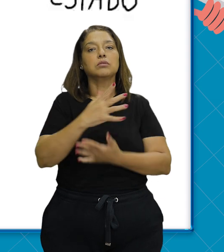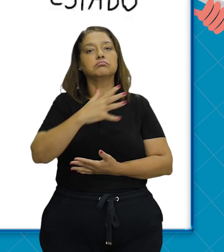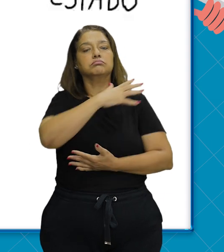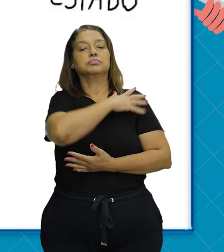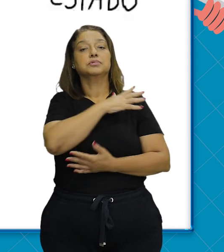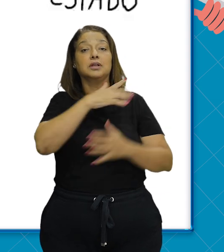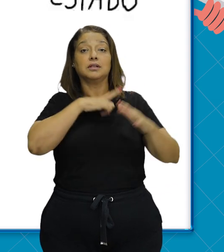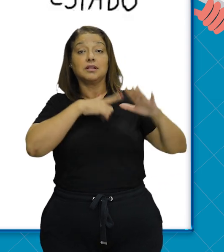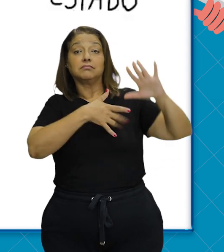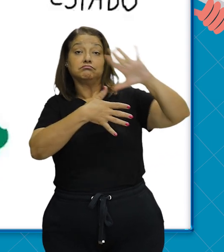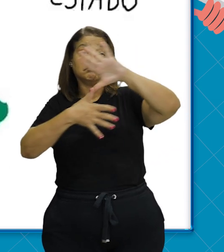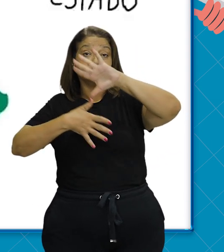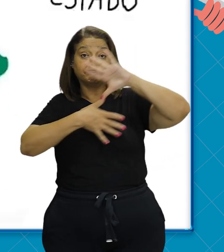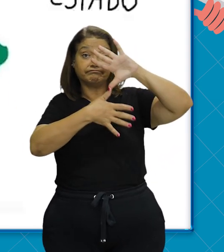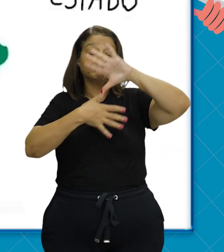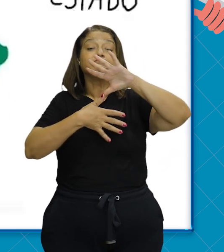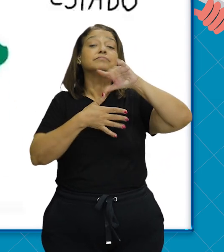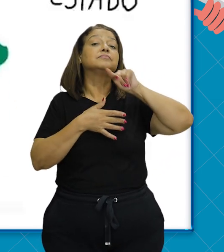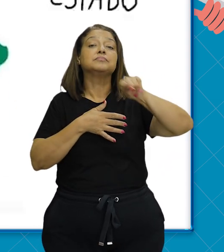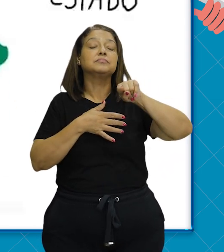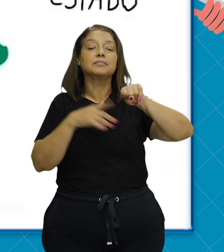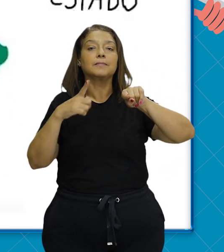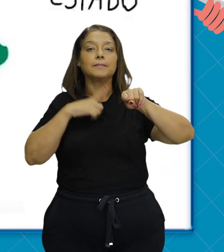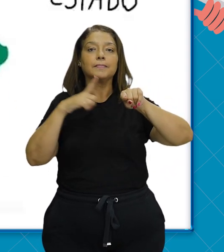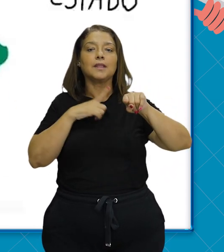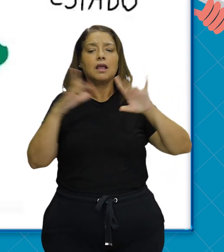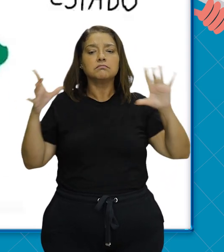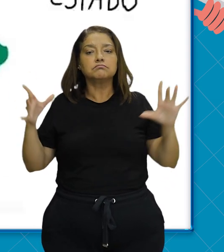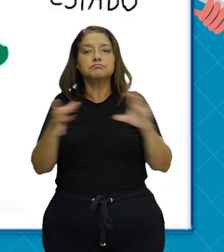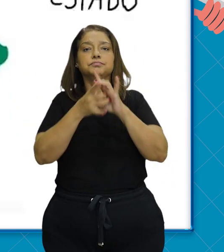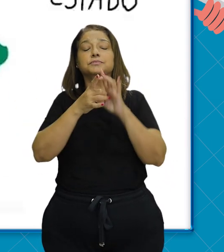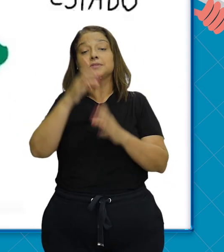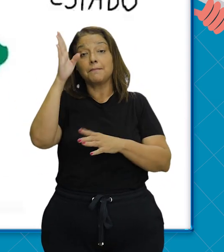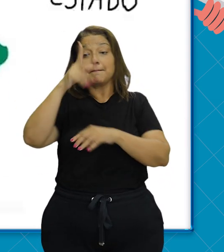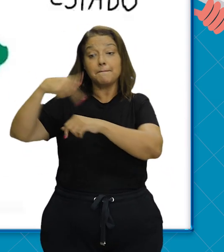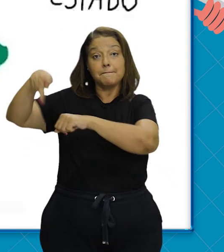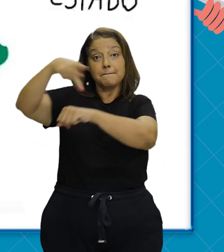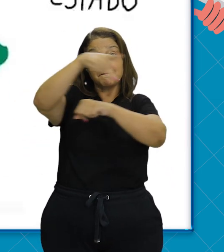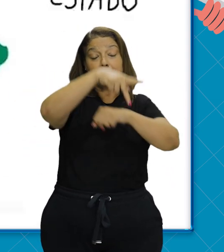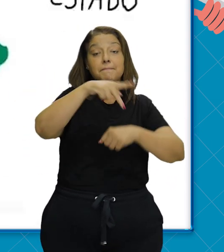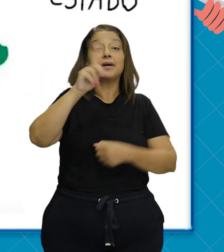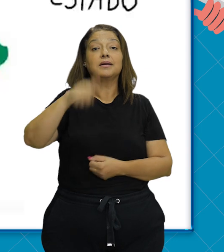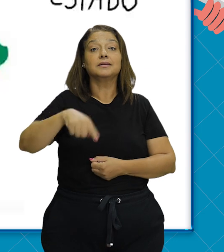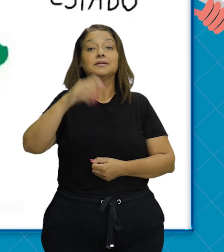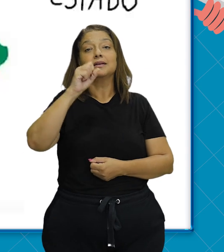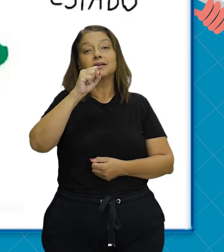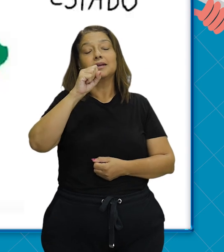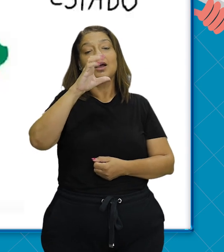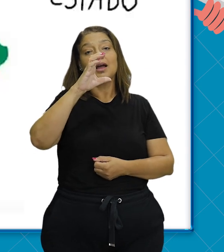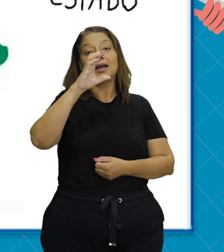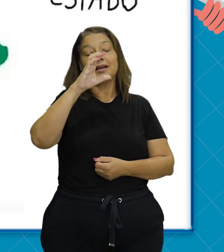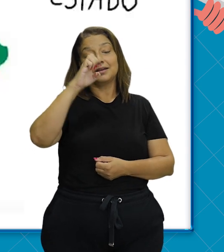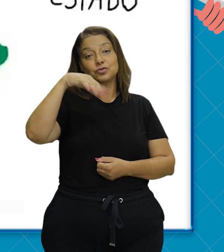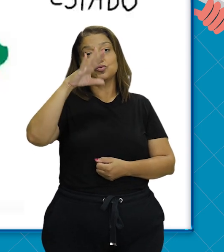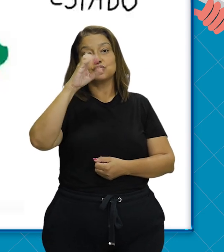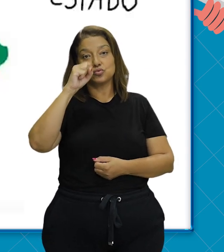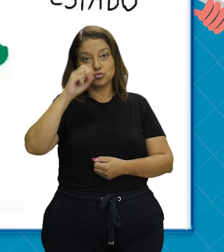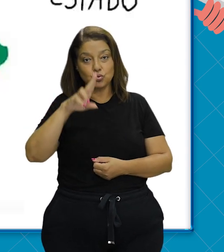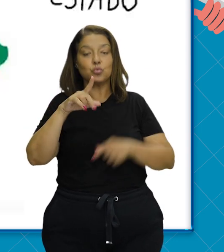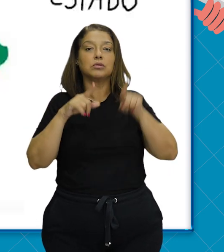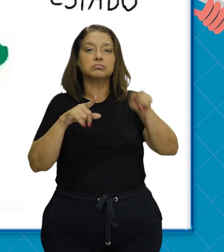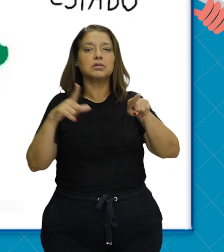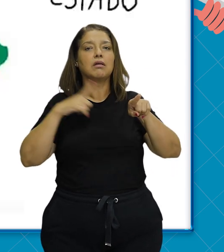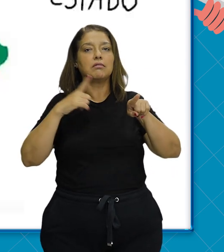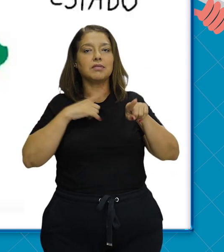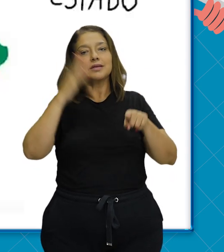em toda a América Latina. A Operação Condor era uma aliança entre os países do Cone Sul, tendo apoio até da CIA para perseguir e